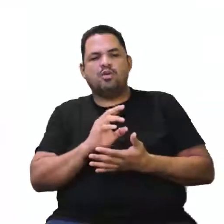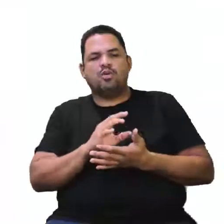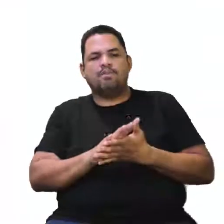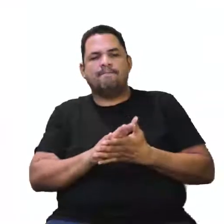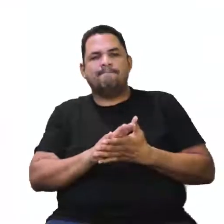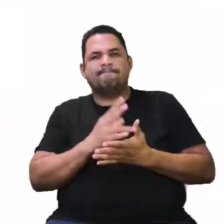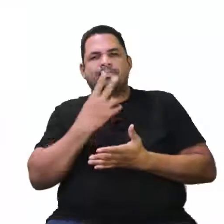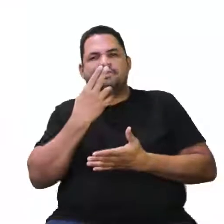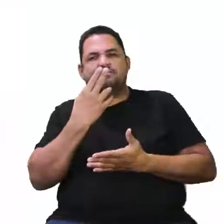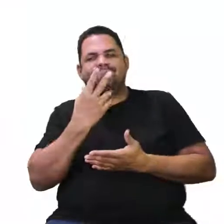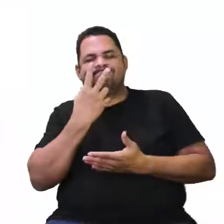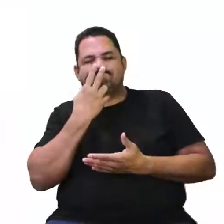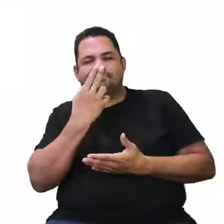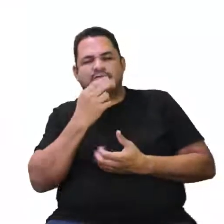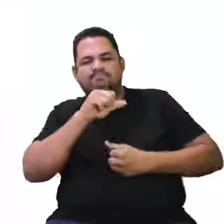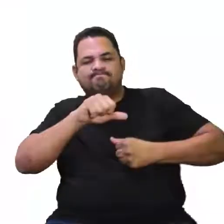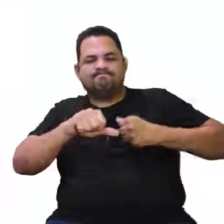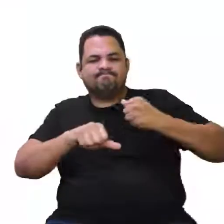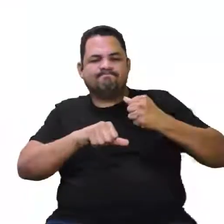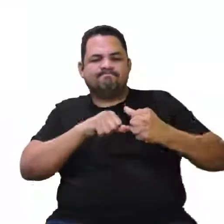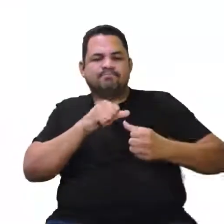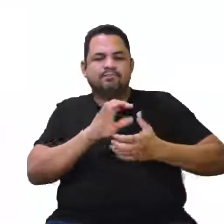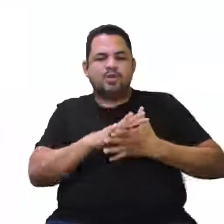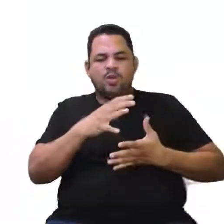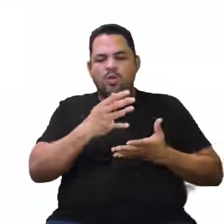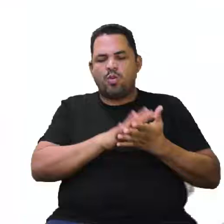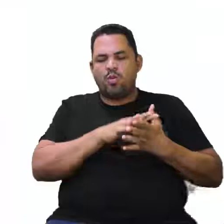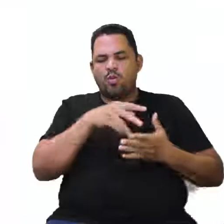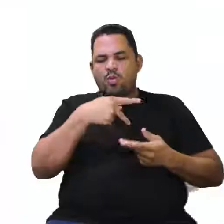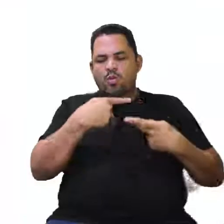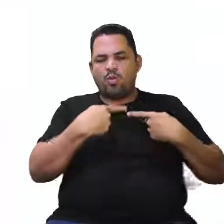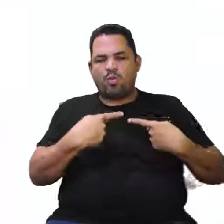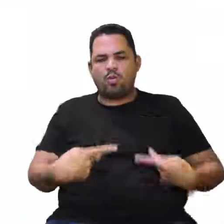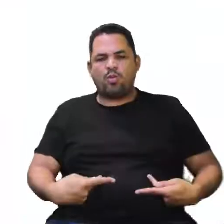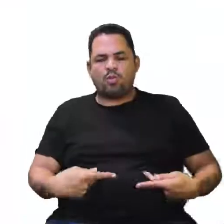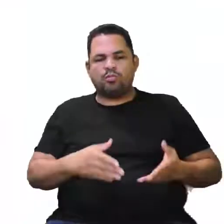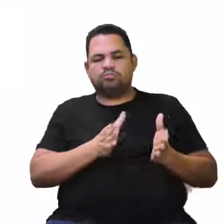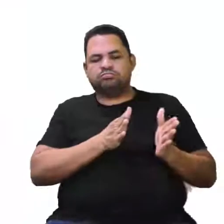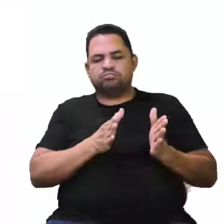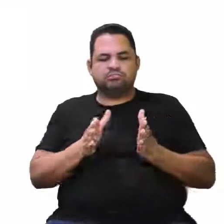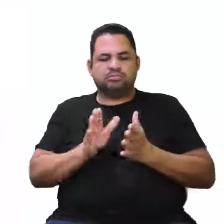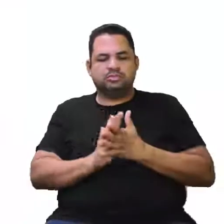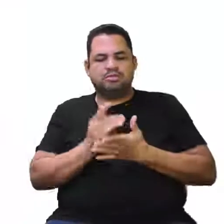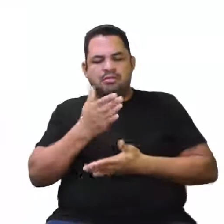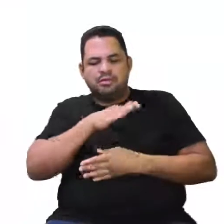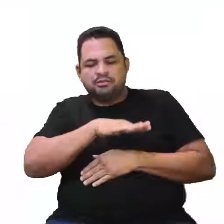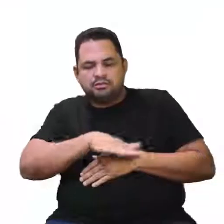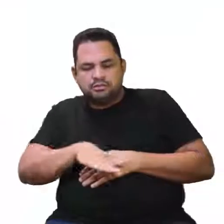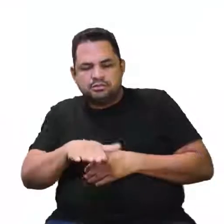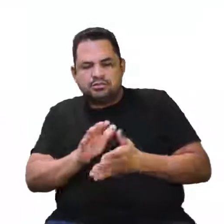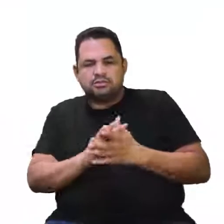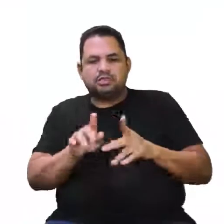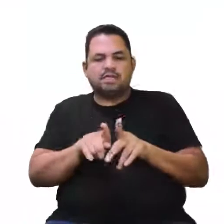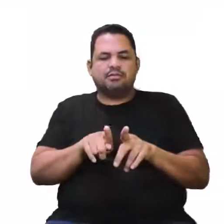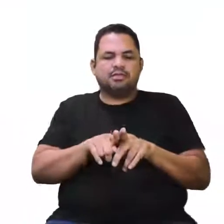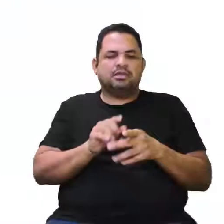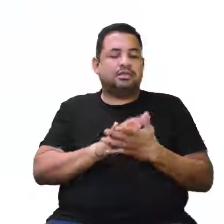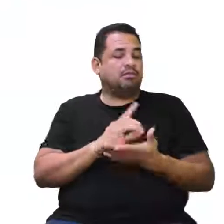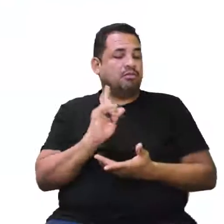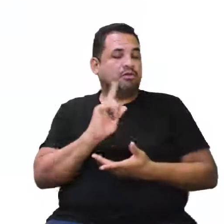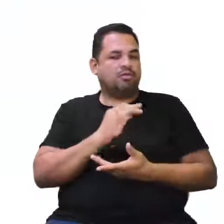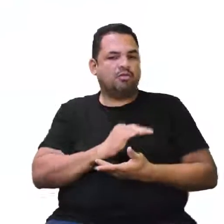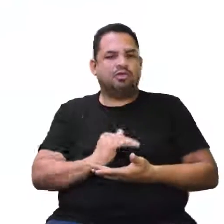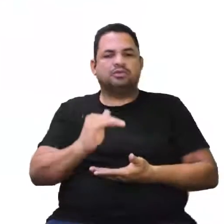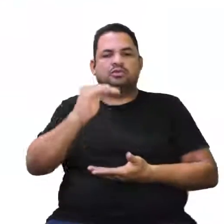Então você está no momento aqui da transição, da mudança de faixa. Você não é mais criança, mas você também não é um